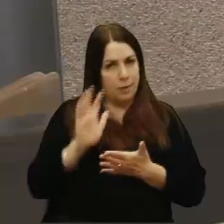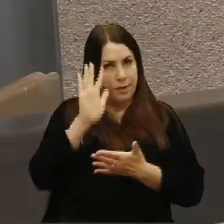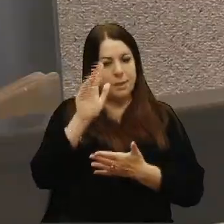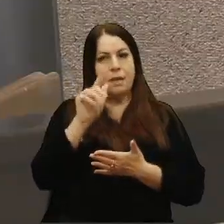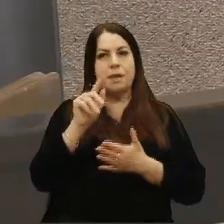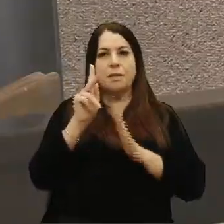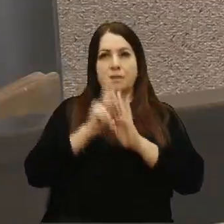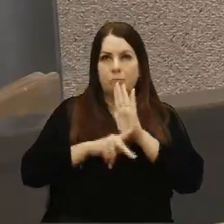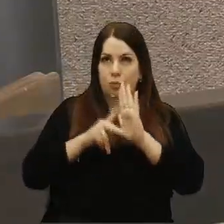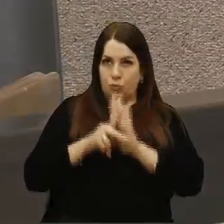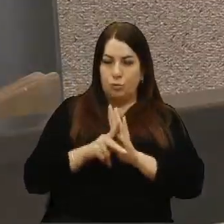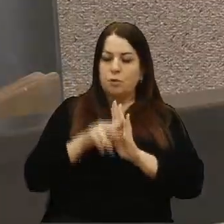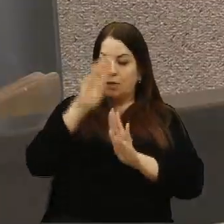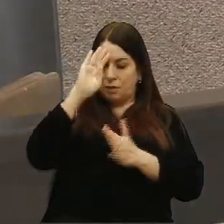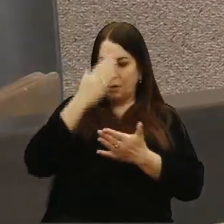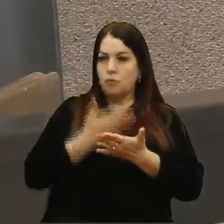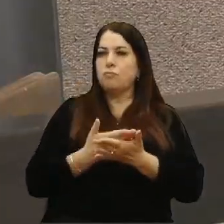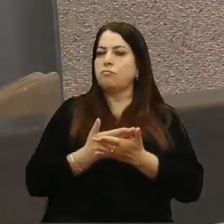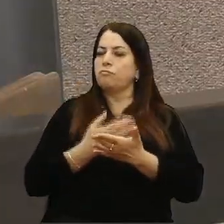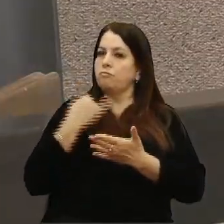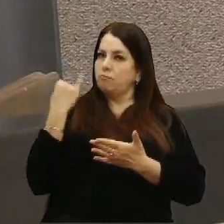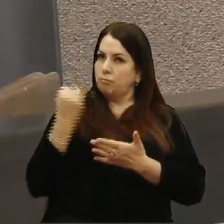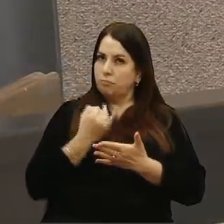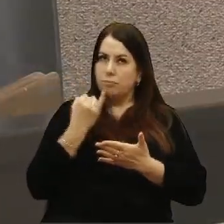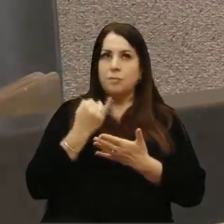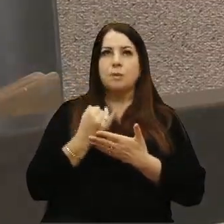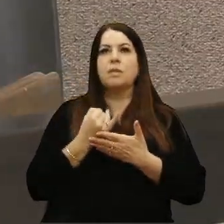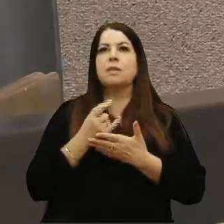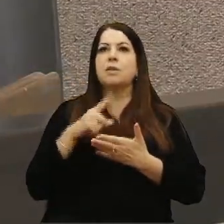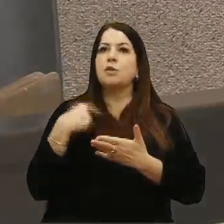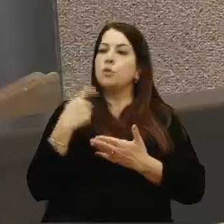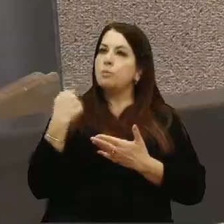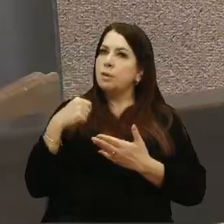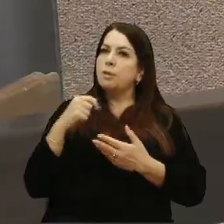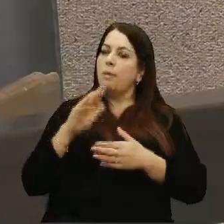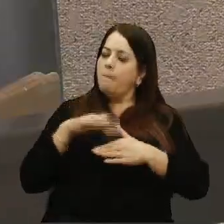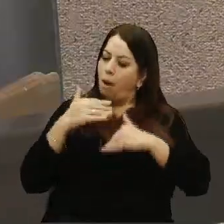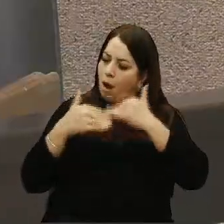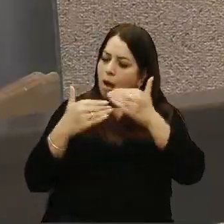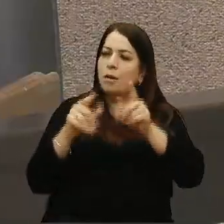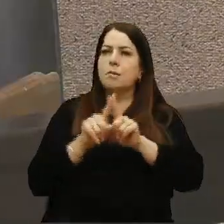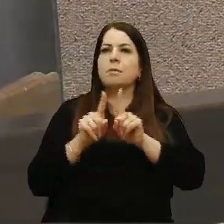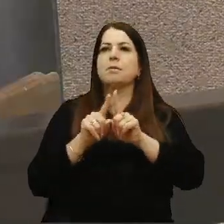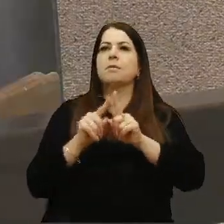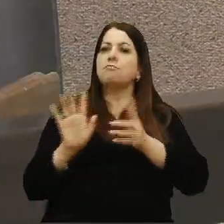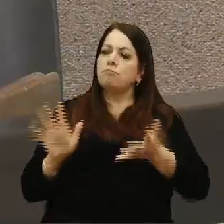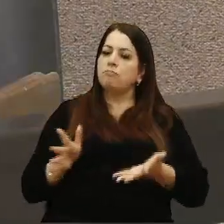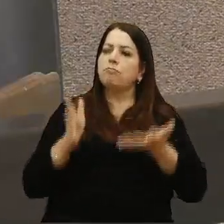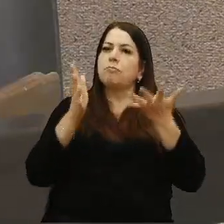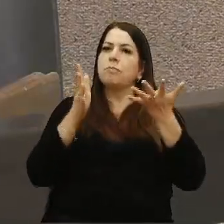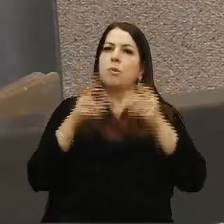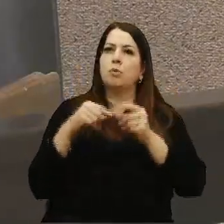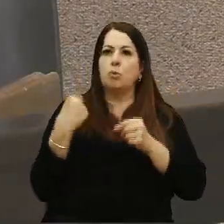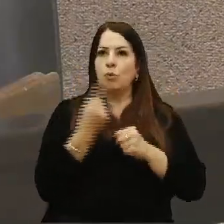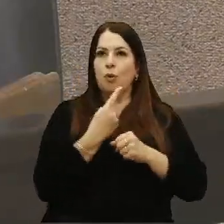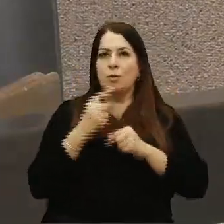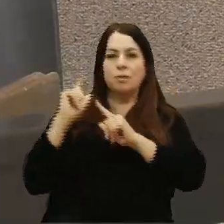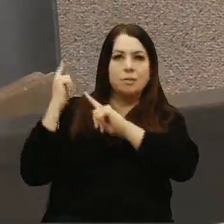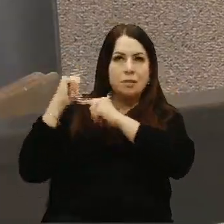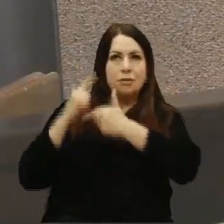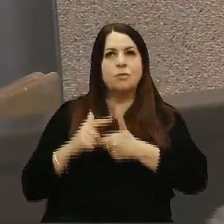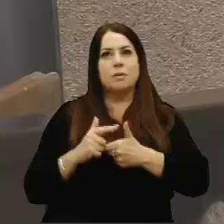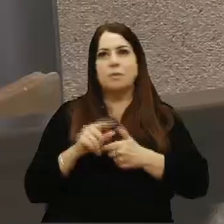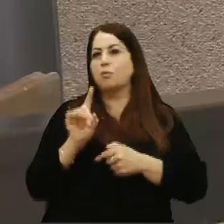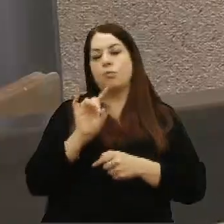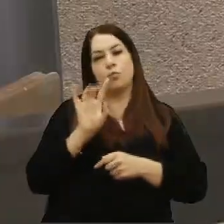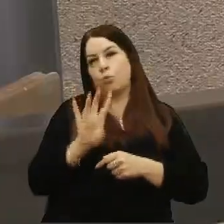esse projeto, acredito que é muito importante e que a gente precisa cada vez mais cultuar as nossas tradições.